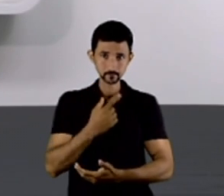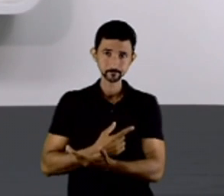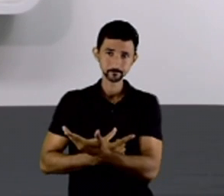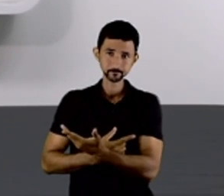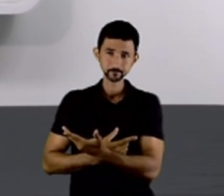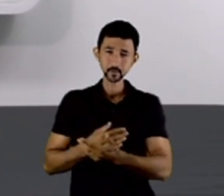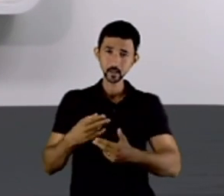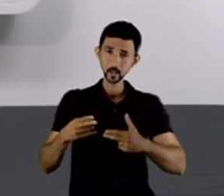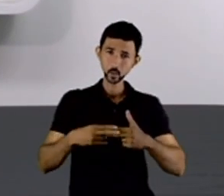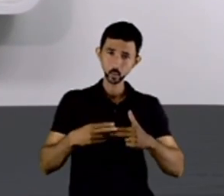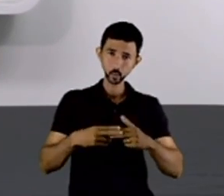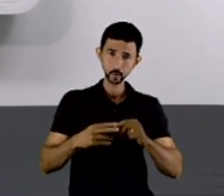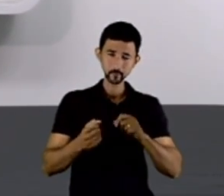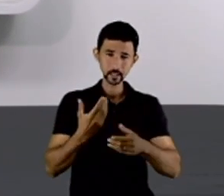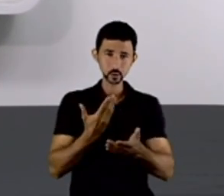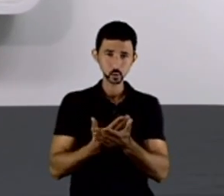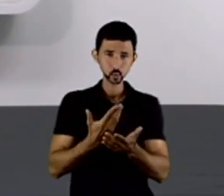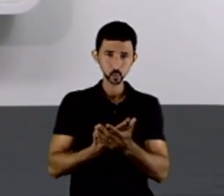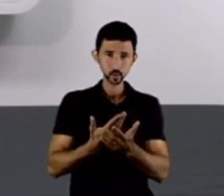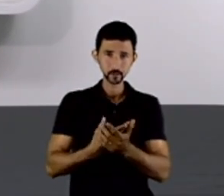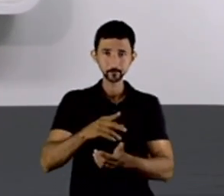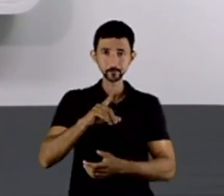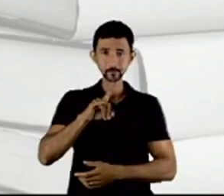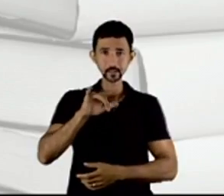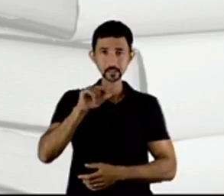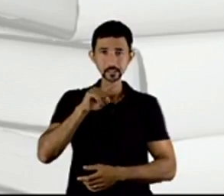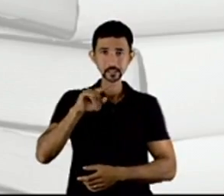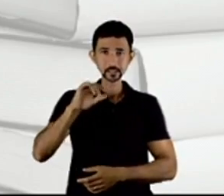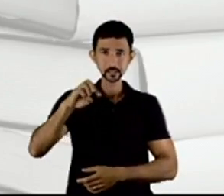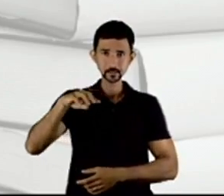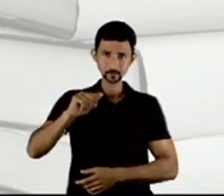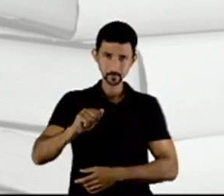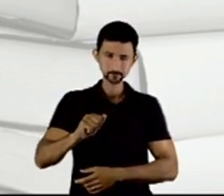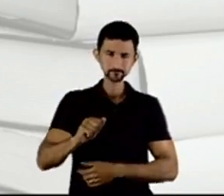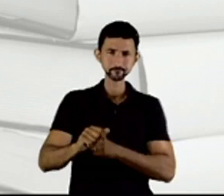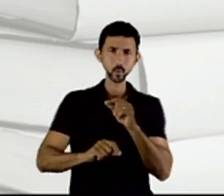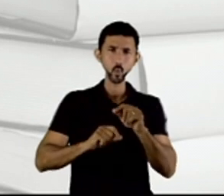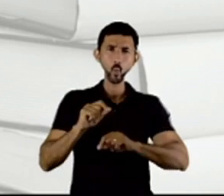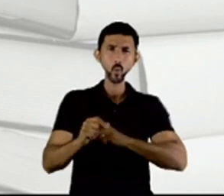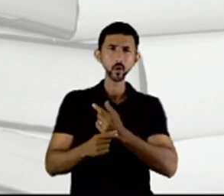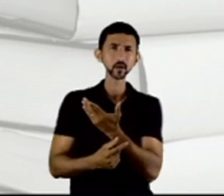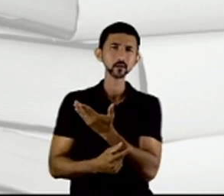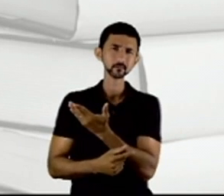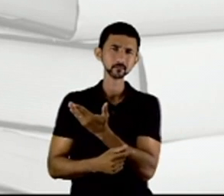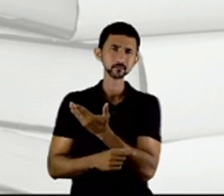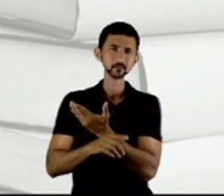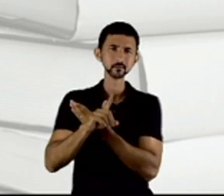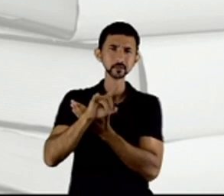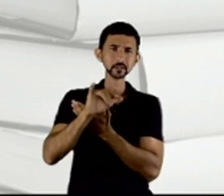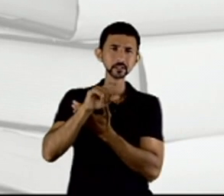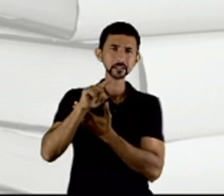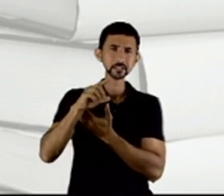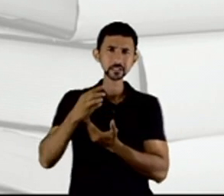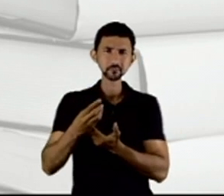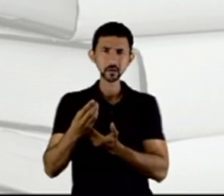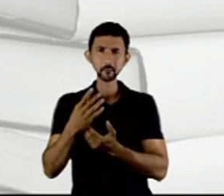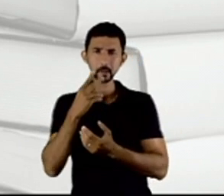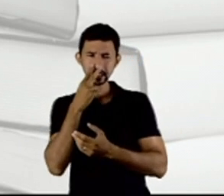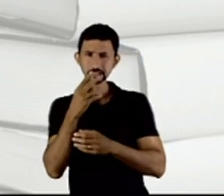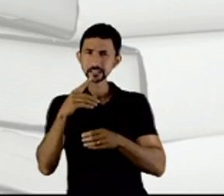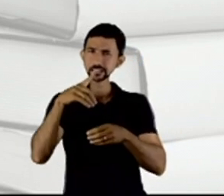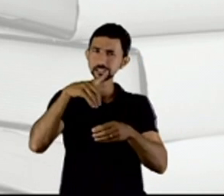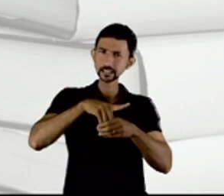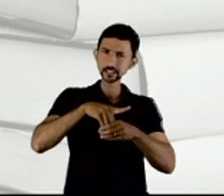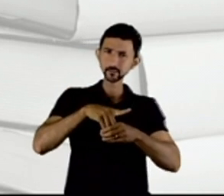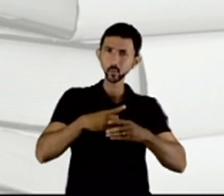vamos fazer o estudo hoje das dízimas periódicas. Você deve estar perguntando, dízima tem a ver com dízimo? Um